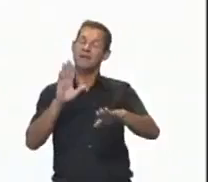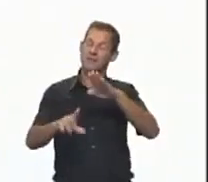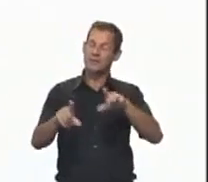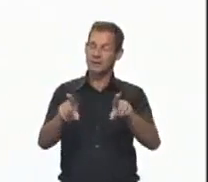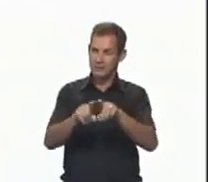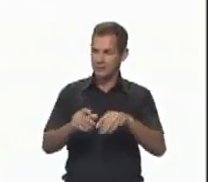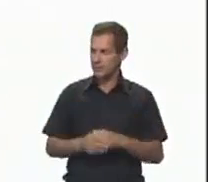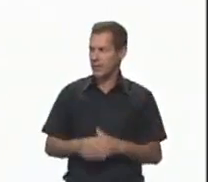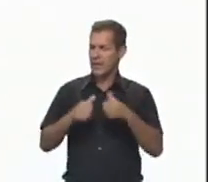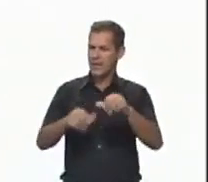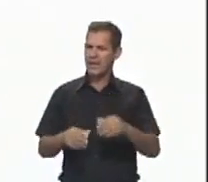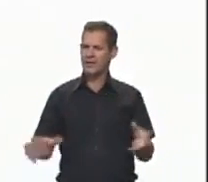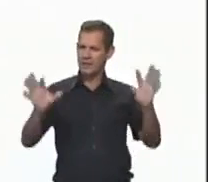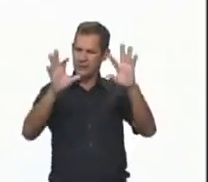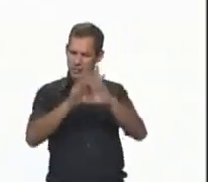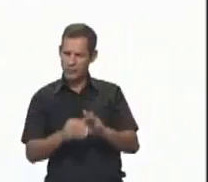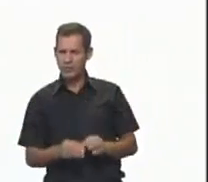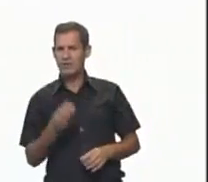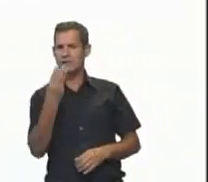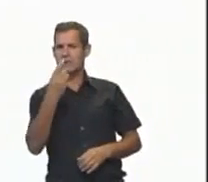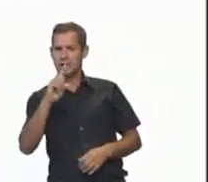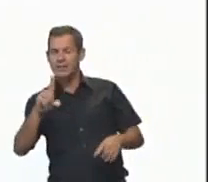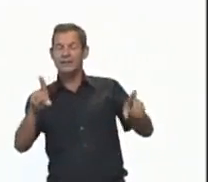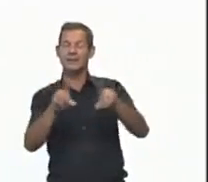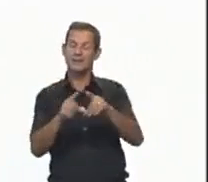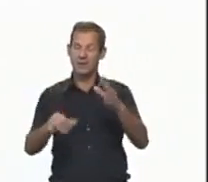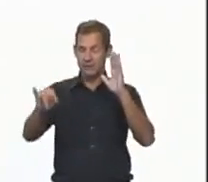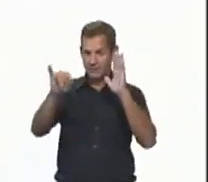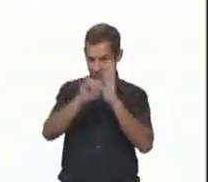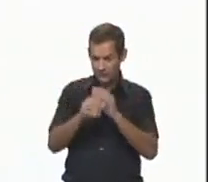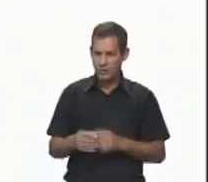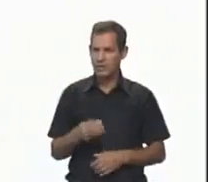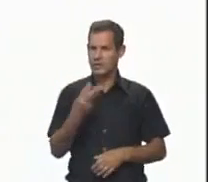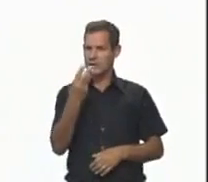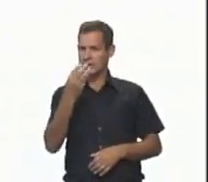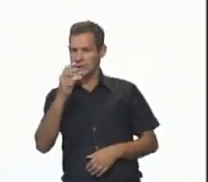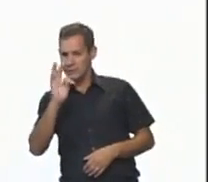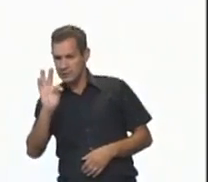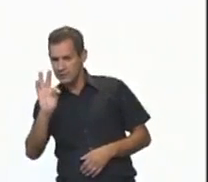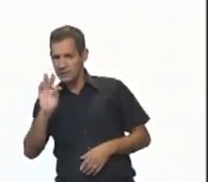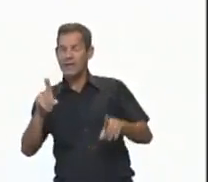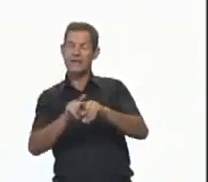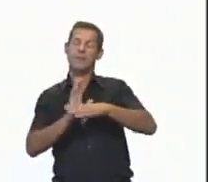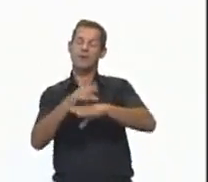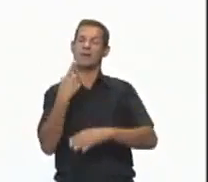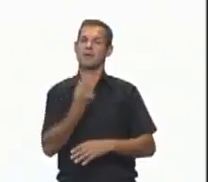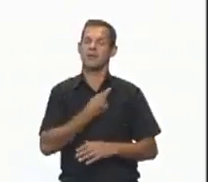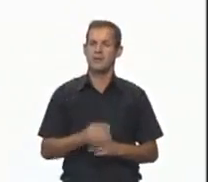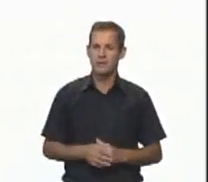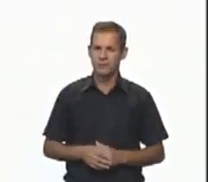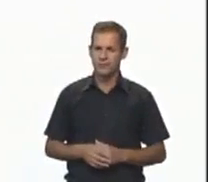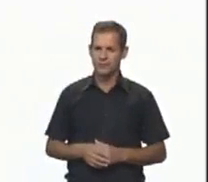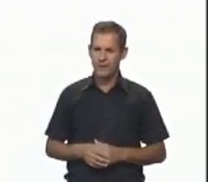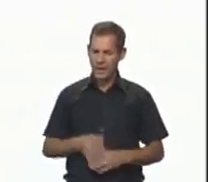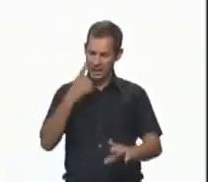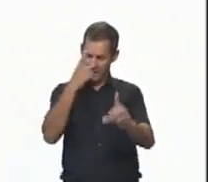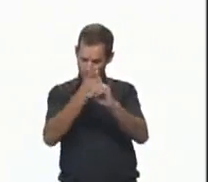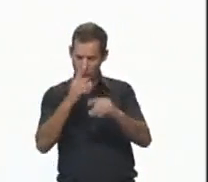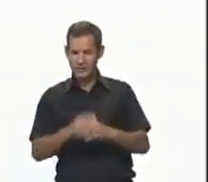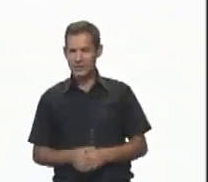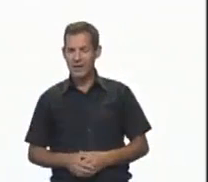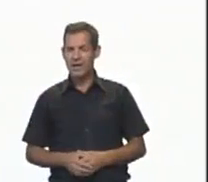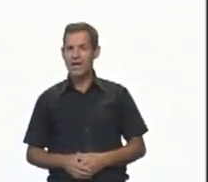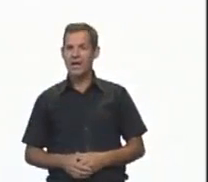vezes essas relações trigonométricas e essas identidades trigonométricas, elas nos auxiliam a encontrar